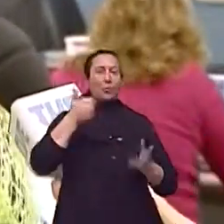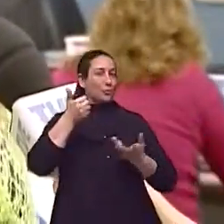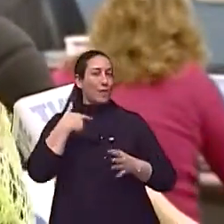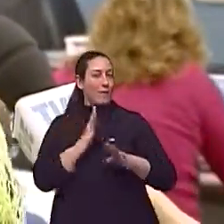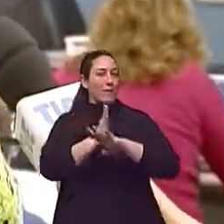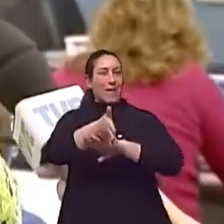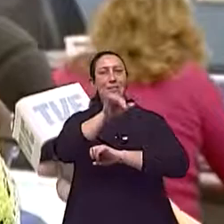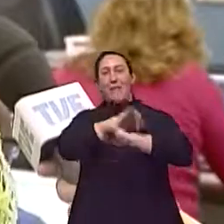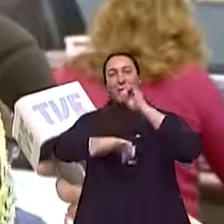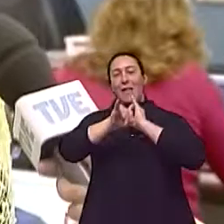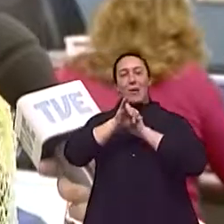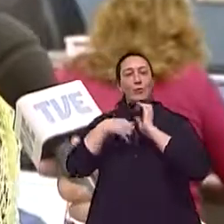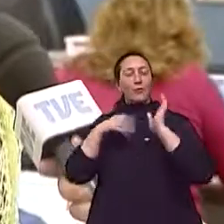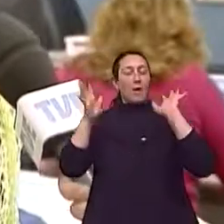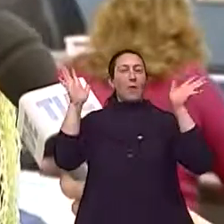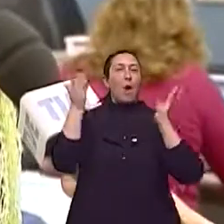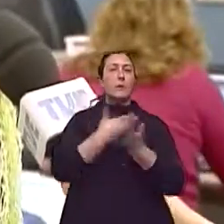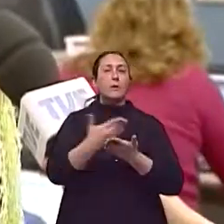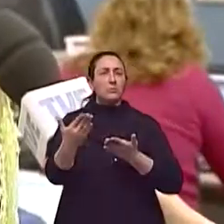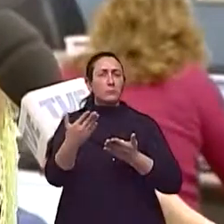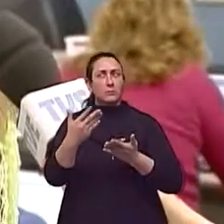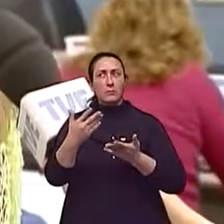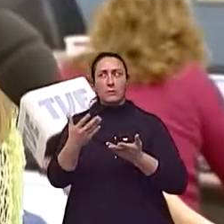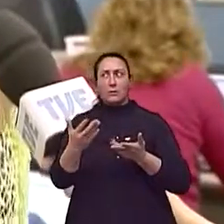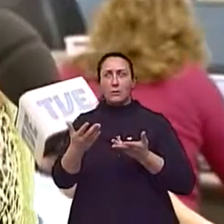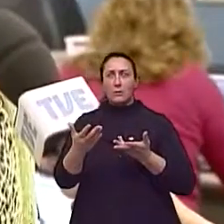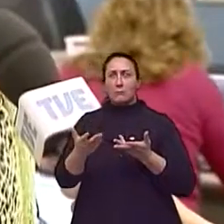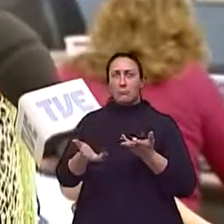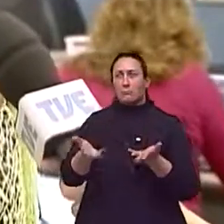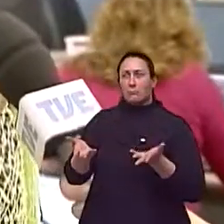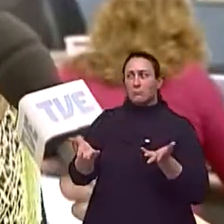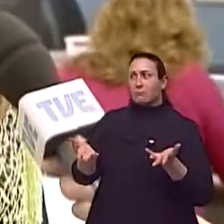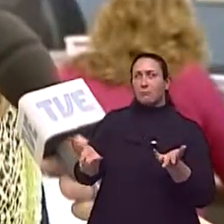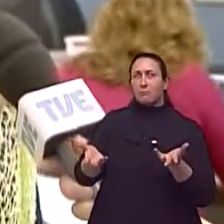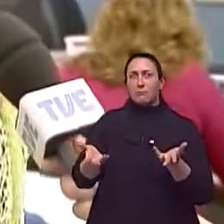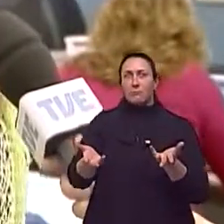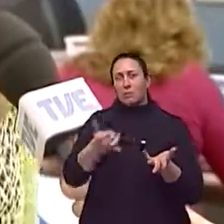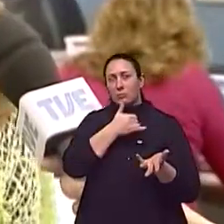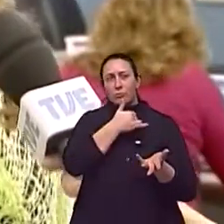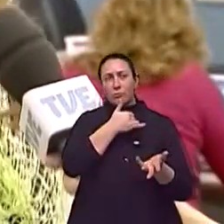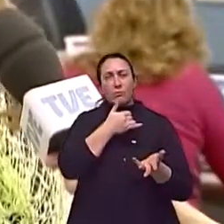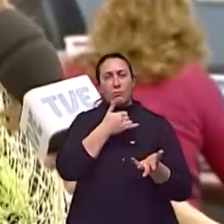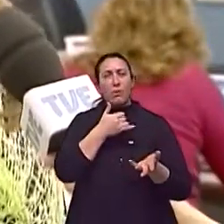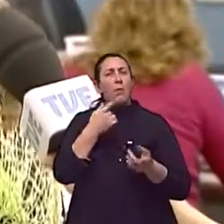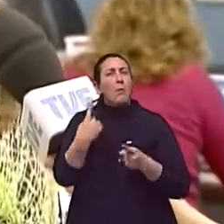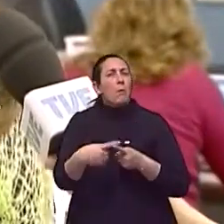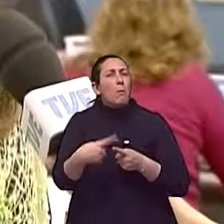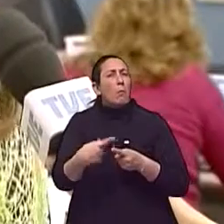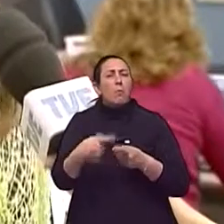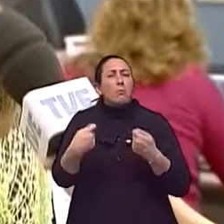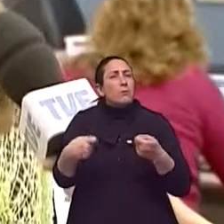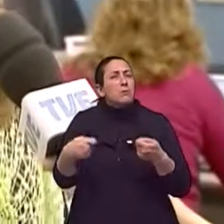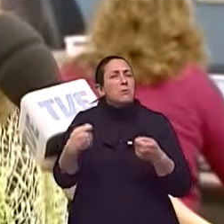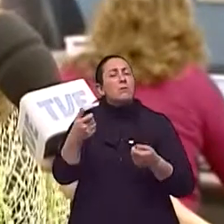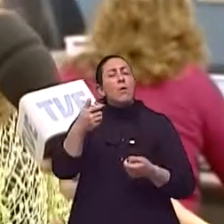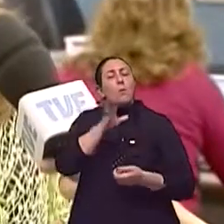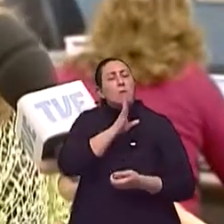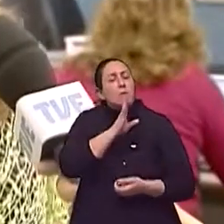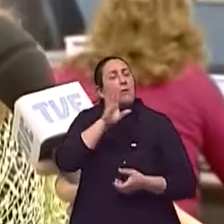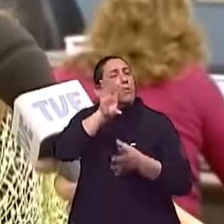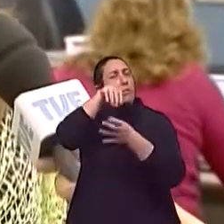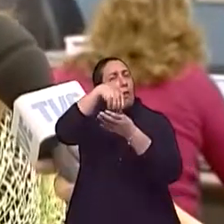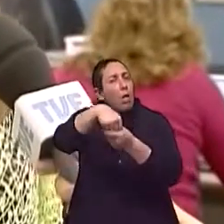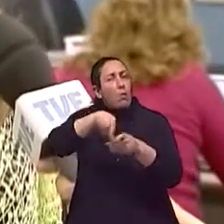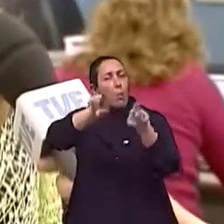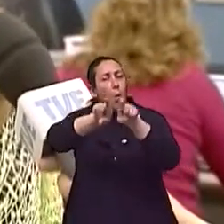entrar na vai começar na internet aí eles fica com assim né meio triste ah mas por que que tem que saber o Window ISO não porque tem um